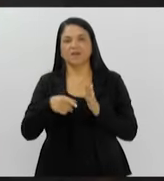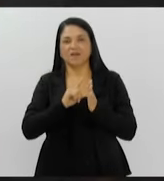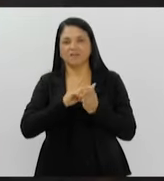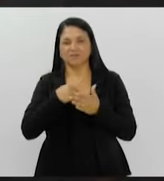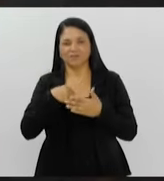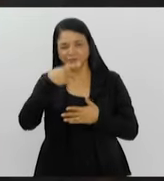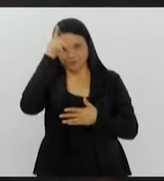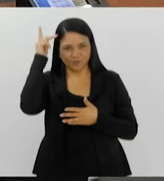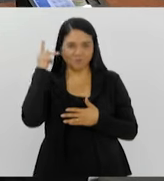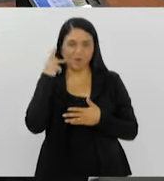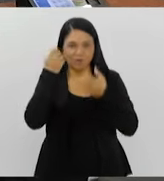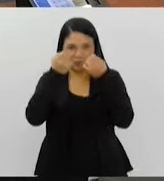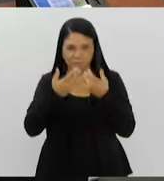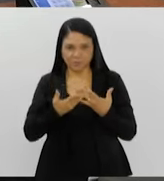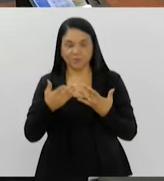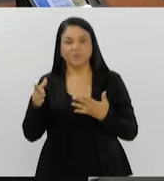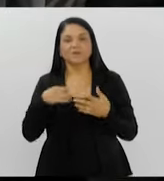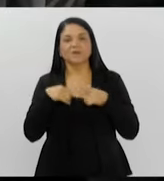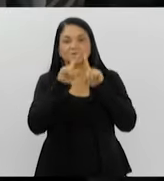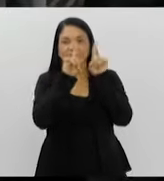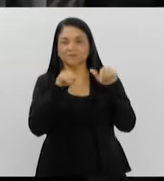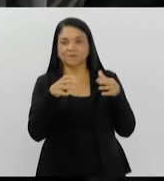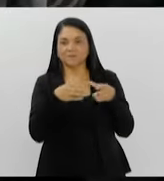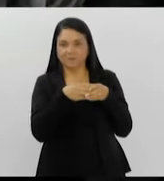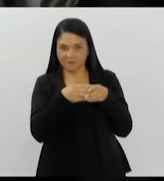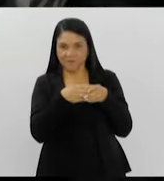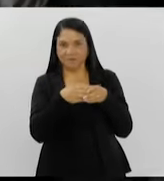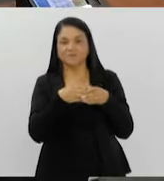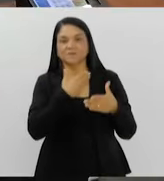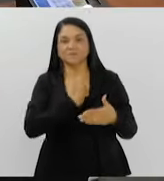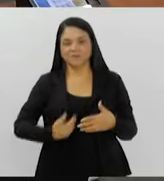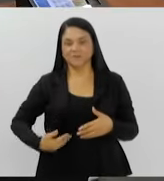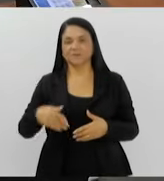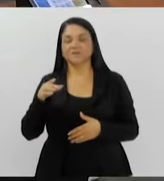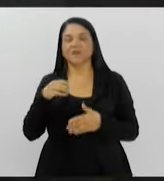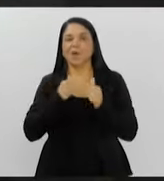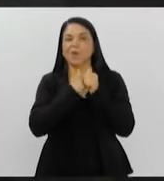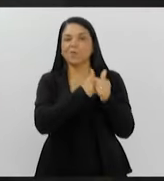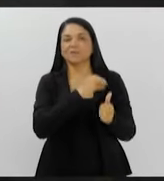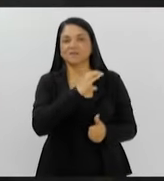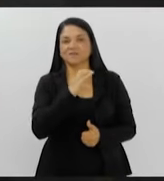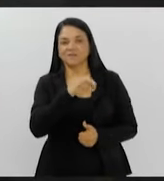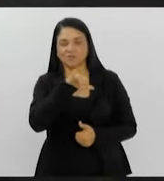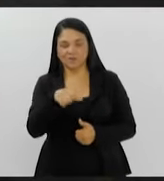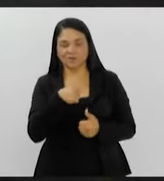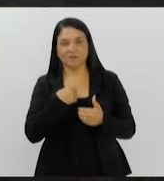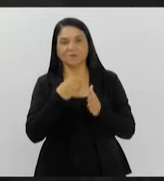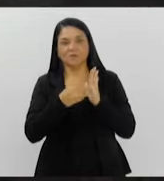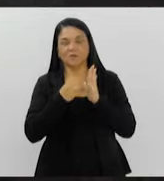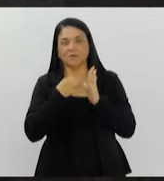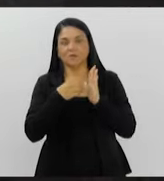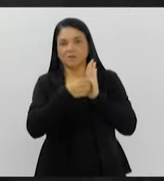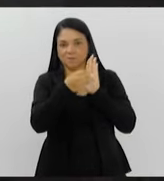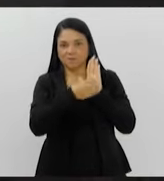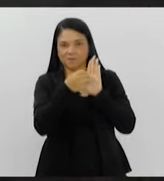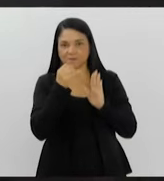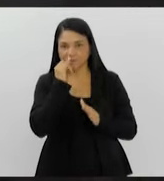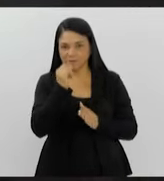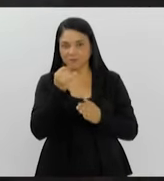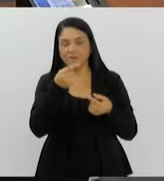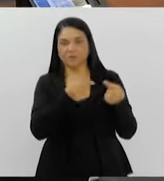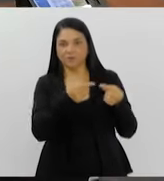pela comissão de servidores públicos por favor acompanha CJ Presidente Muito obrigado com os pareceres emitidos em